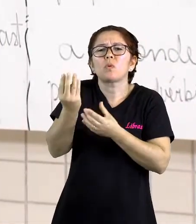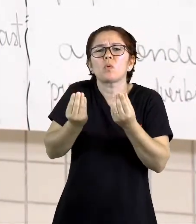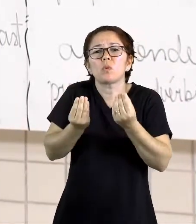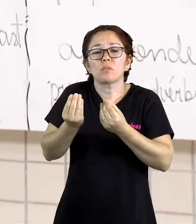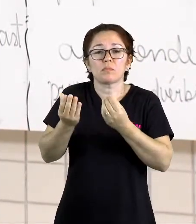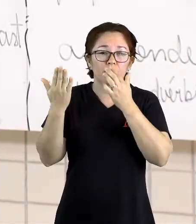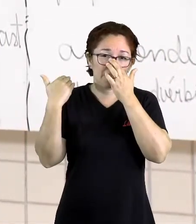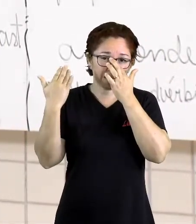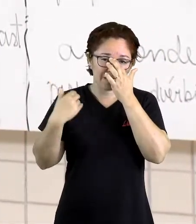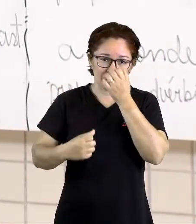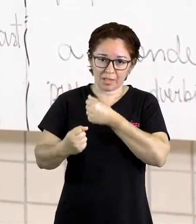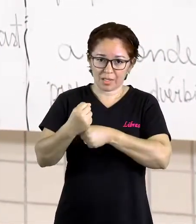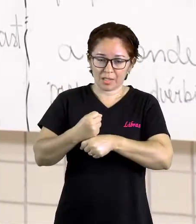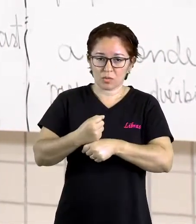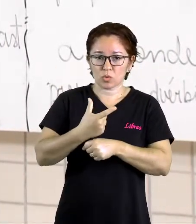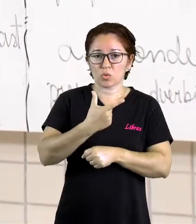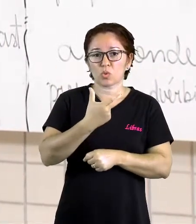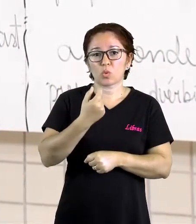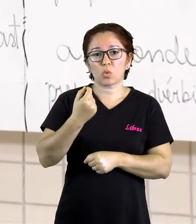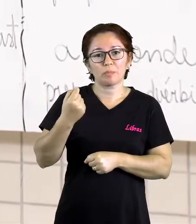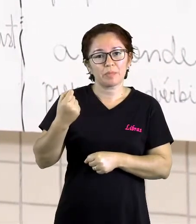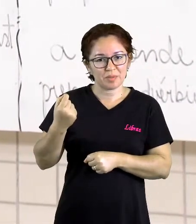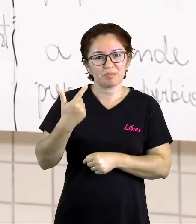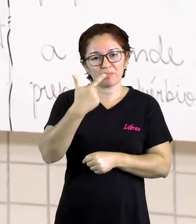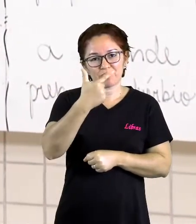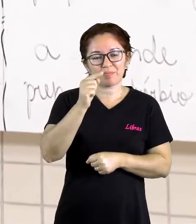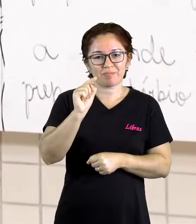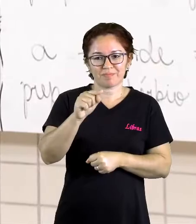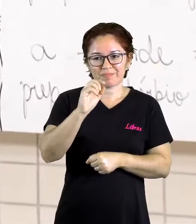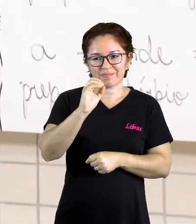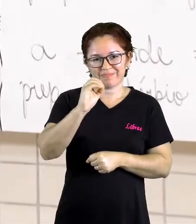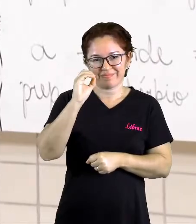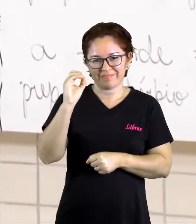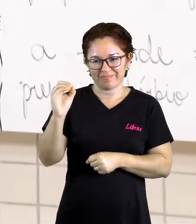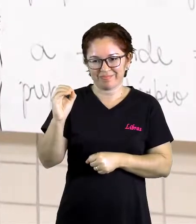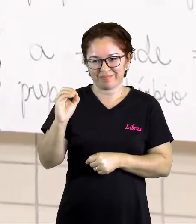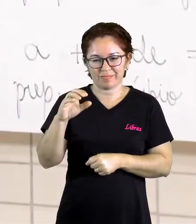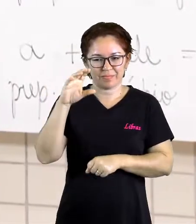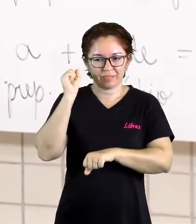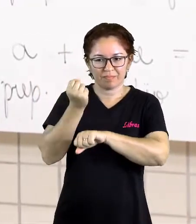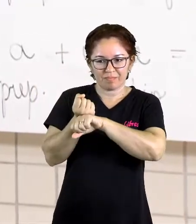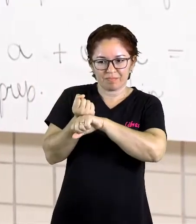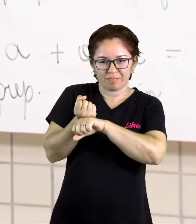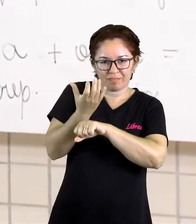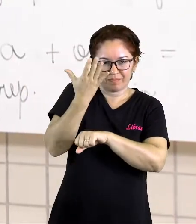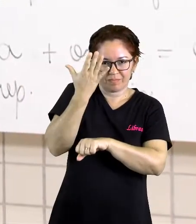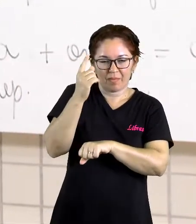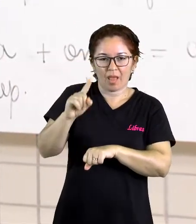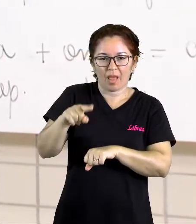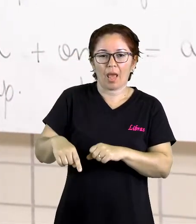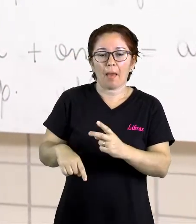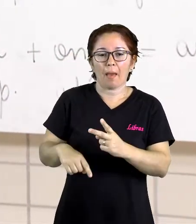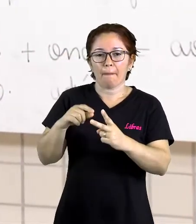2000, tá? A origem dessa palavra vem da junção de iPod e broadcast.